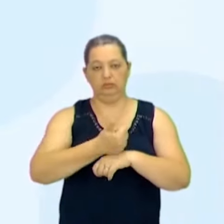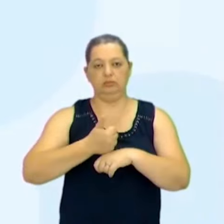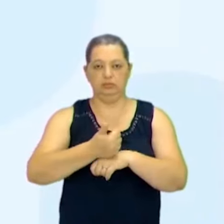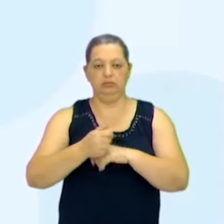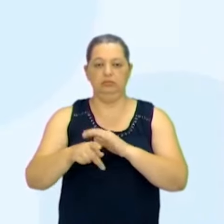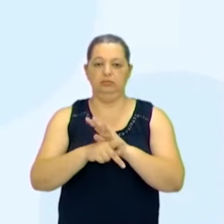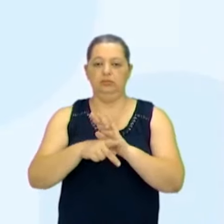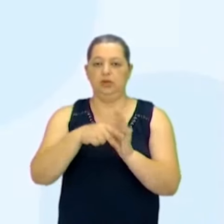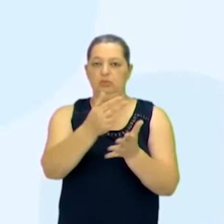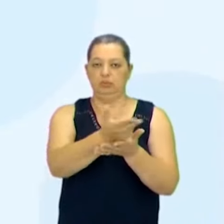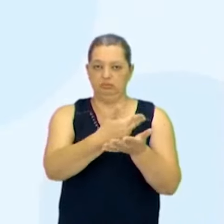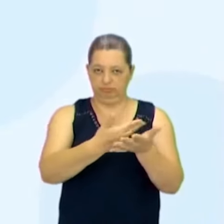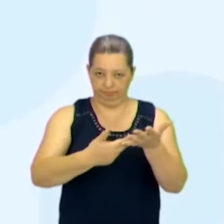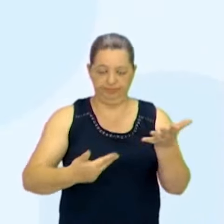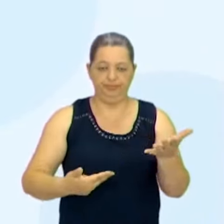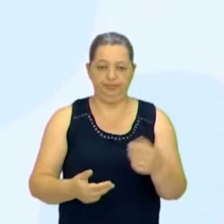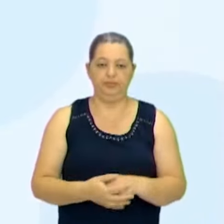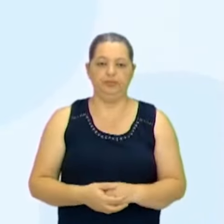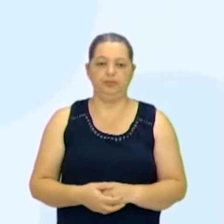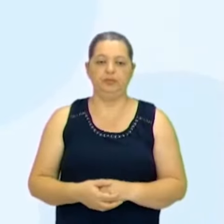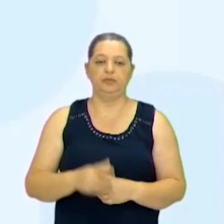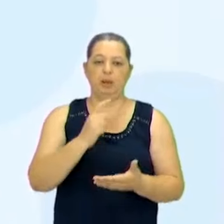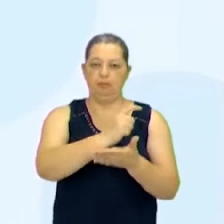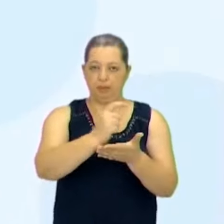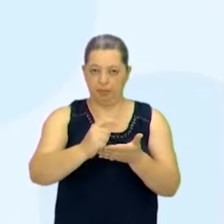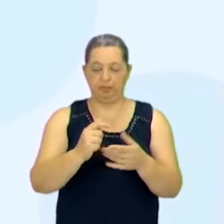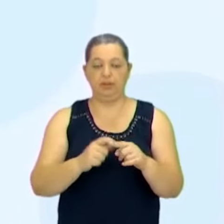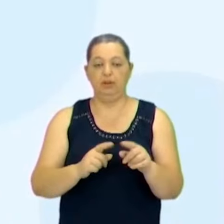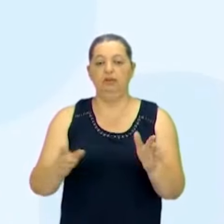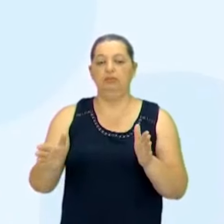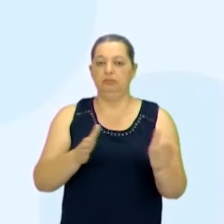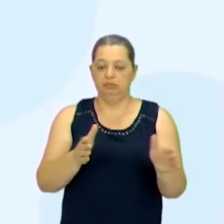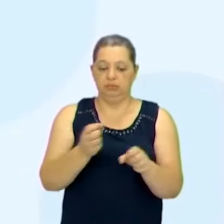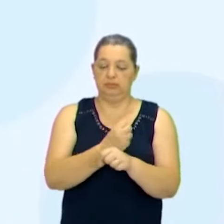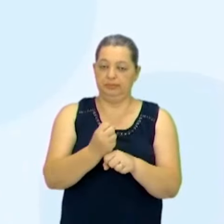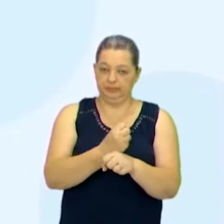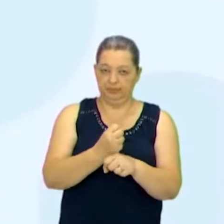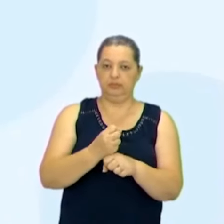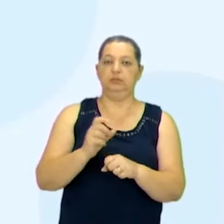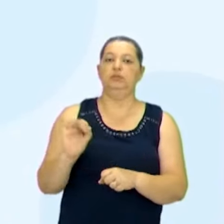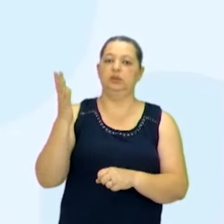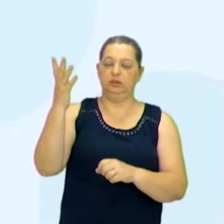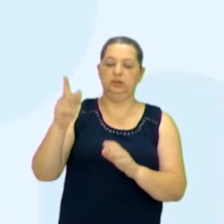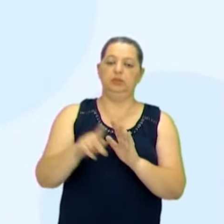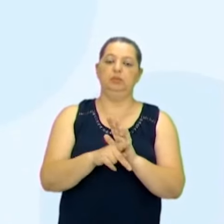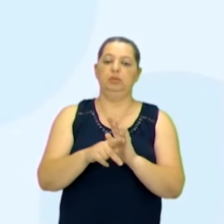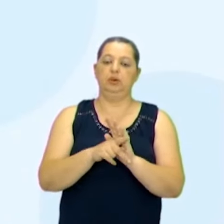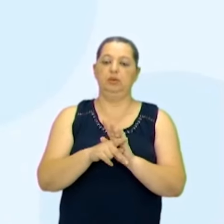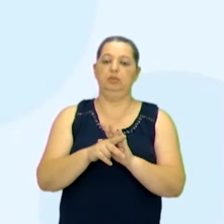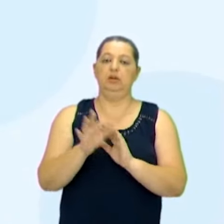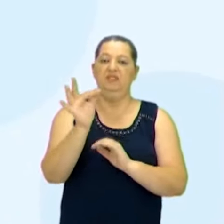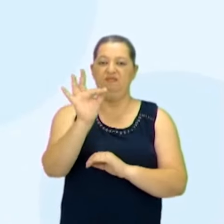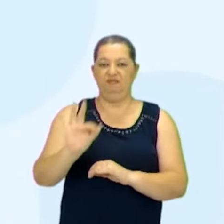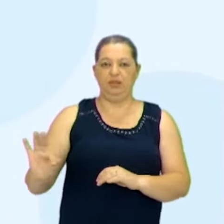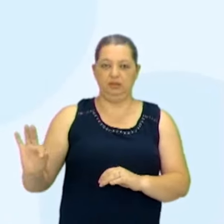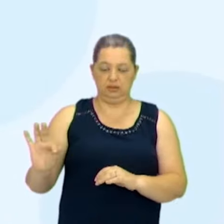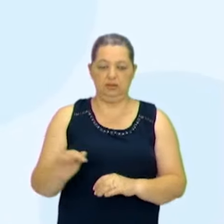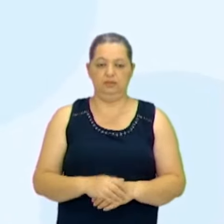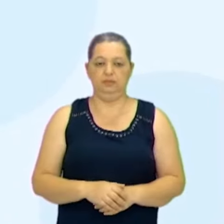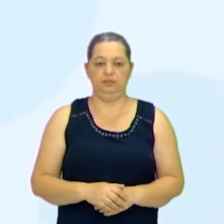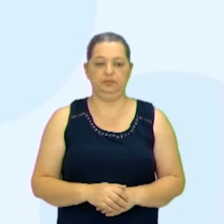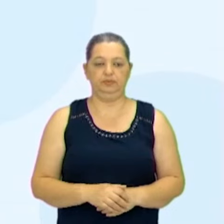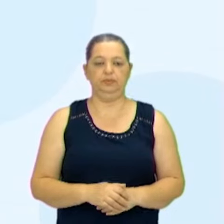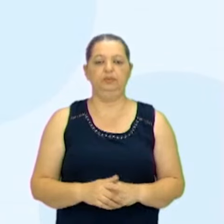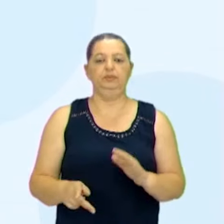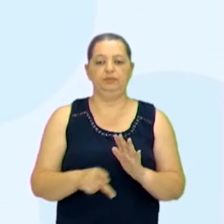cartunistas. Em 13 de novembro do mesmo ano, uma série de atentados aconteceram em Paris, em Saint-Denis, na França, com fuzilamentos